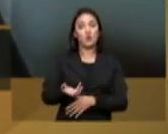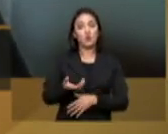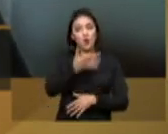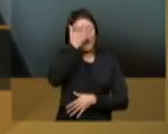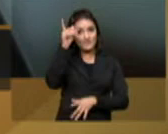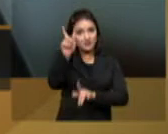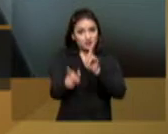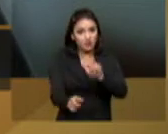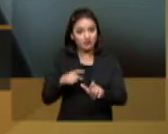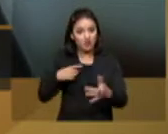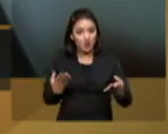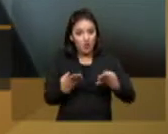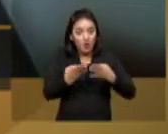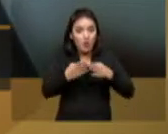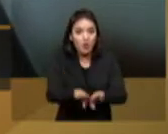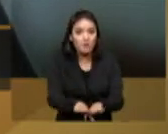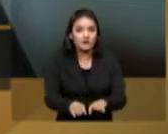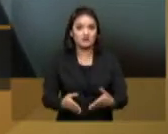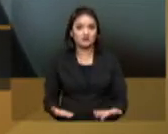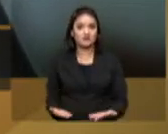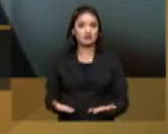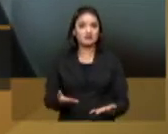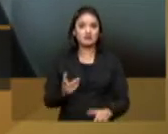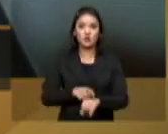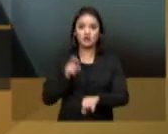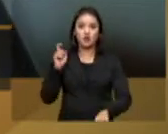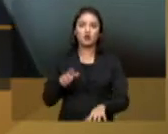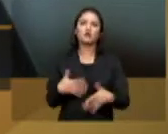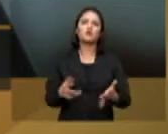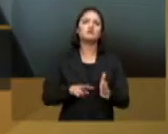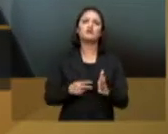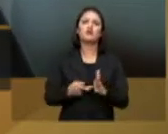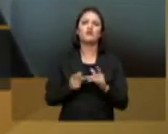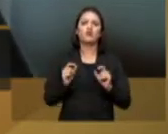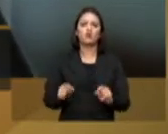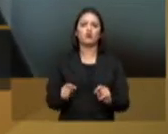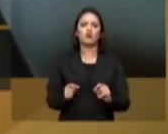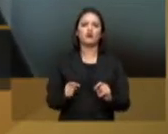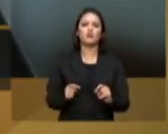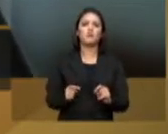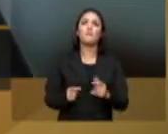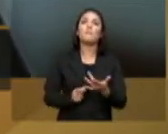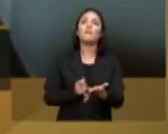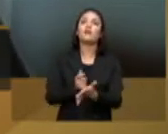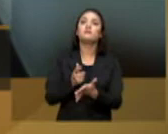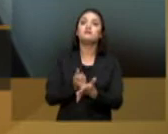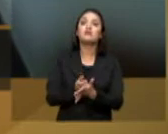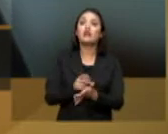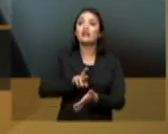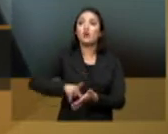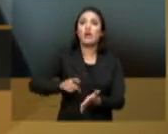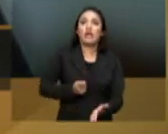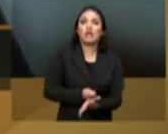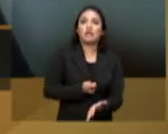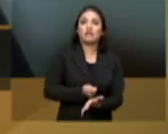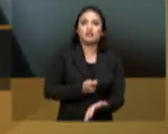Isso significa que o princípio da legalidade tributária será, no tocante a esse tributo, menos rígido,